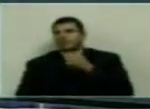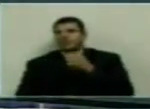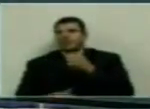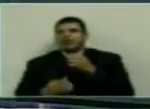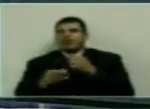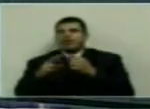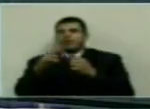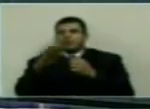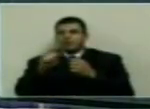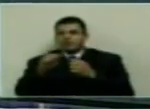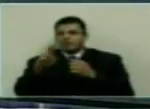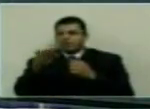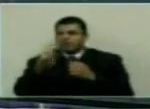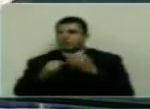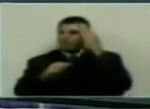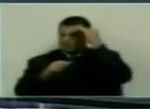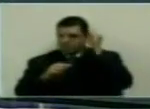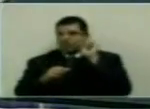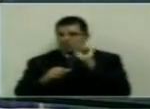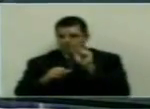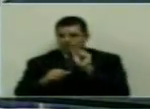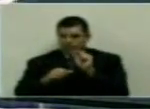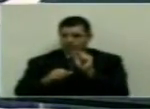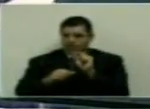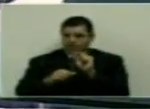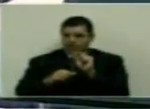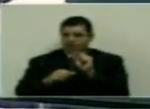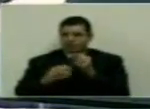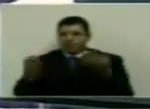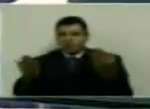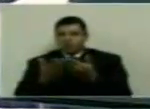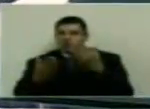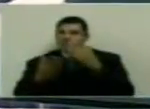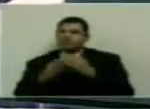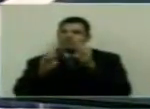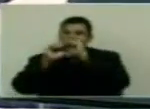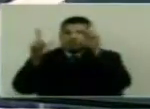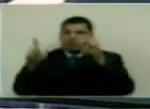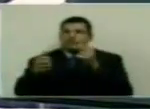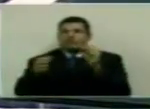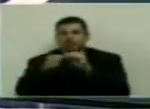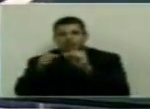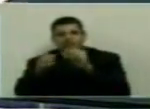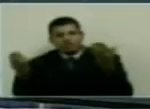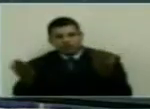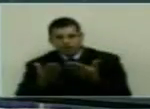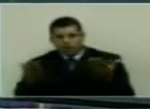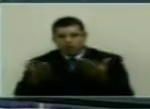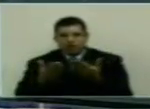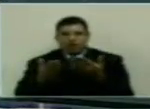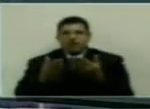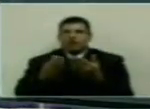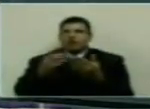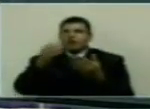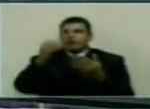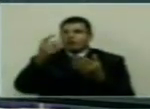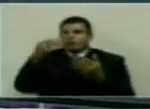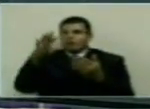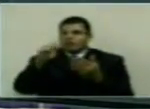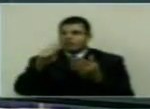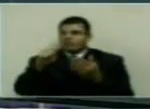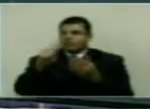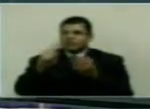Rio Negro. Sabe o que é a Operação Rio Negro, deputado Marco Rota? Hoje de manhã está acontecendo. A Operação Rio